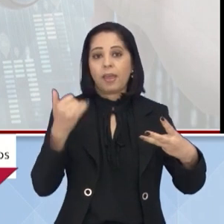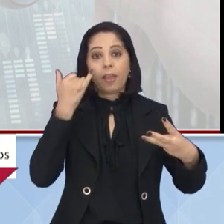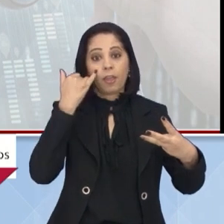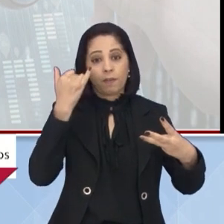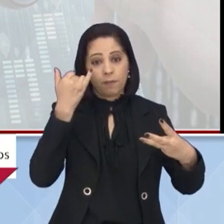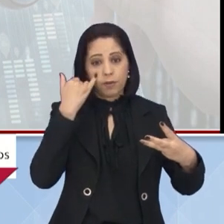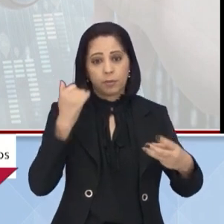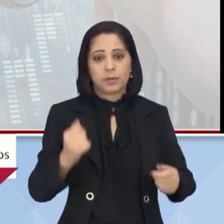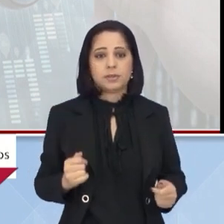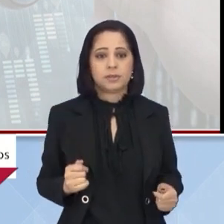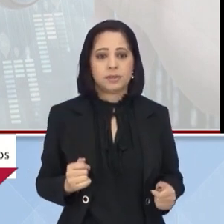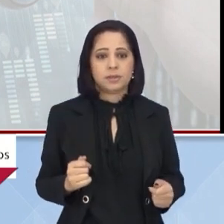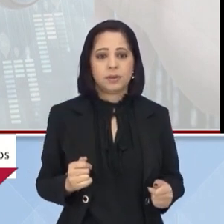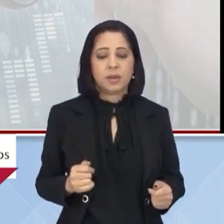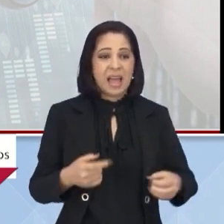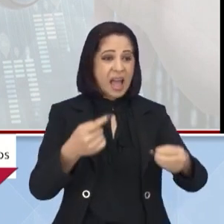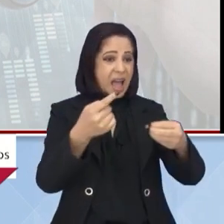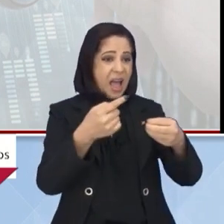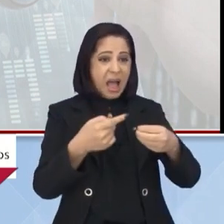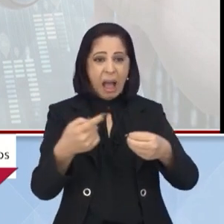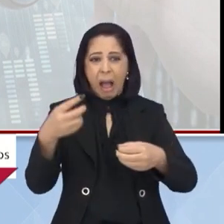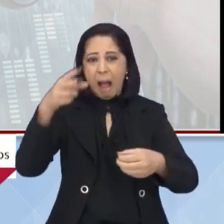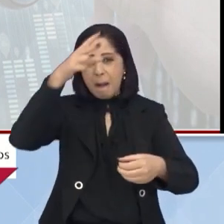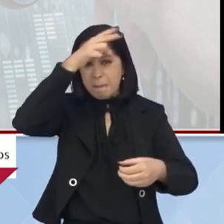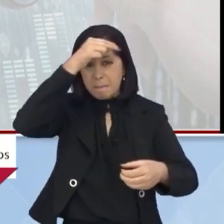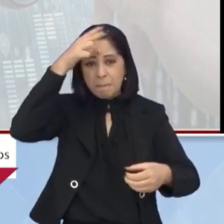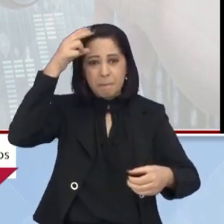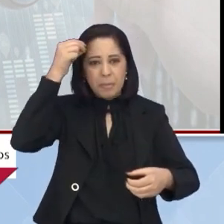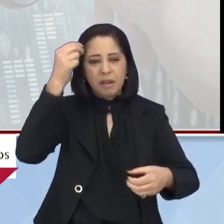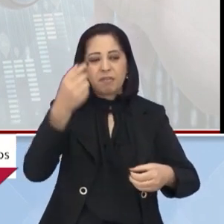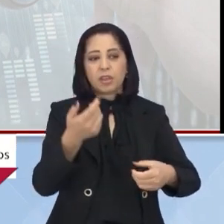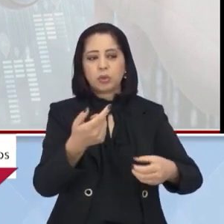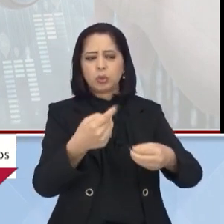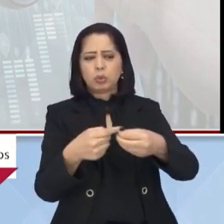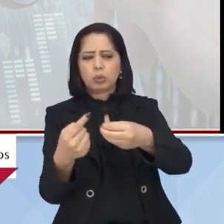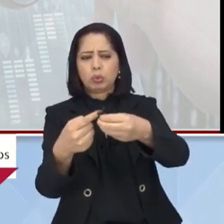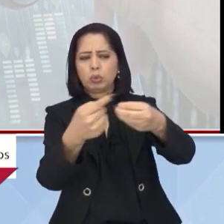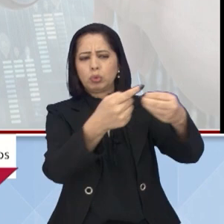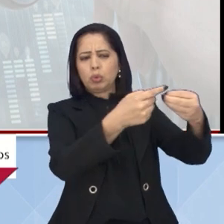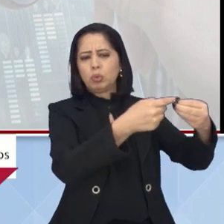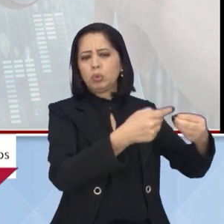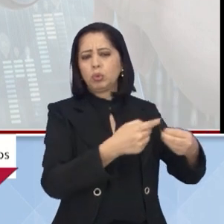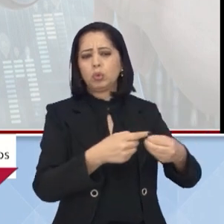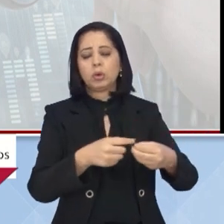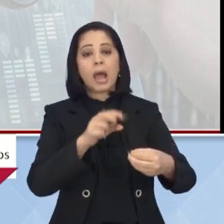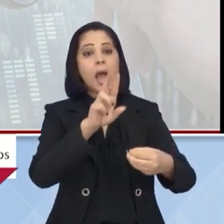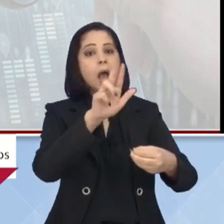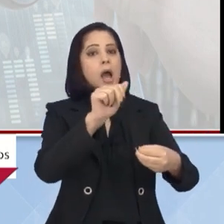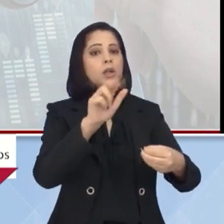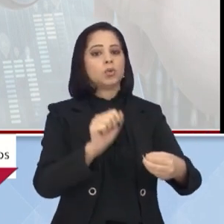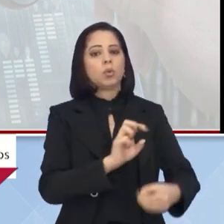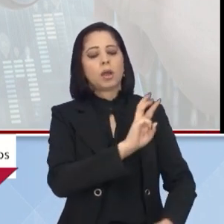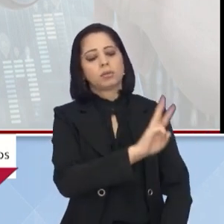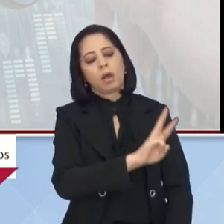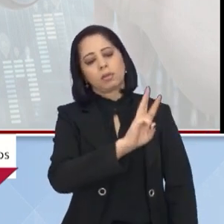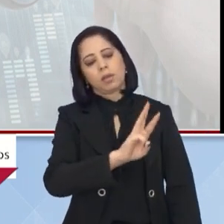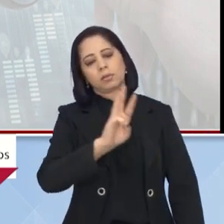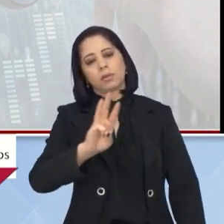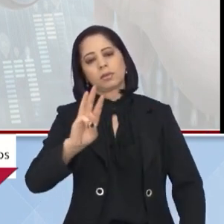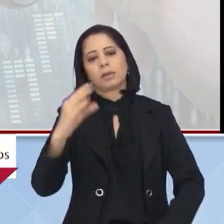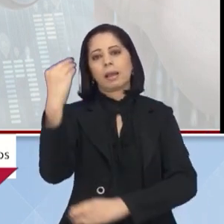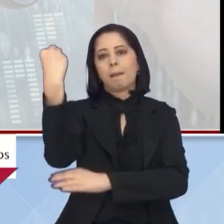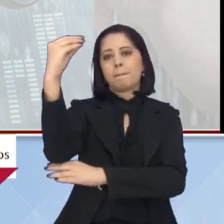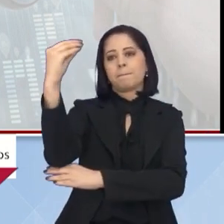Né nenhuma prefeitura tampouco a organização social disponibiliza em seus portais da Transparência as